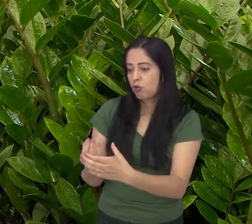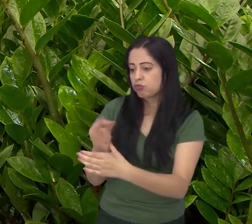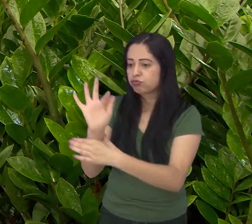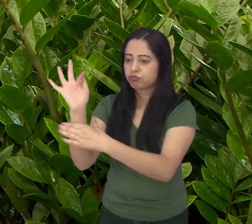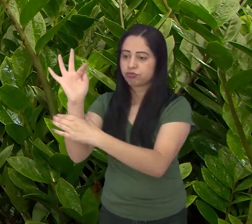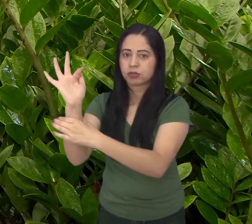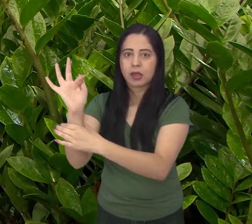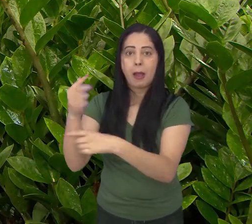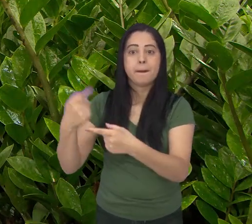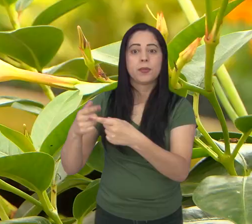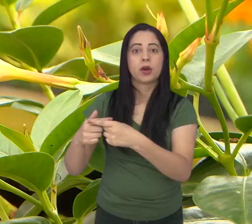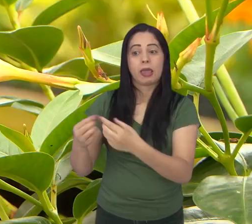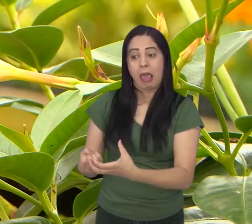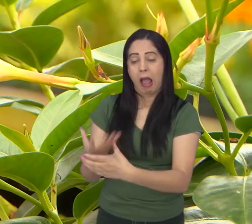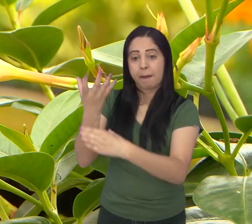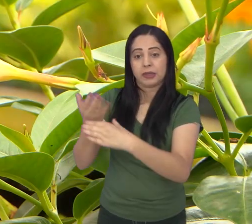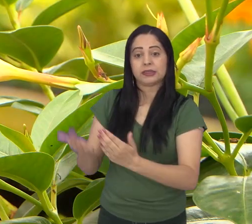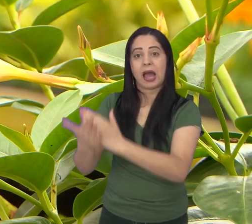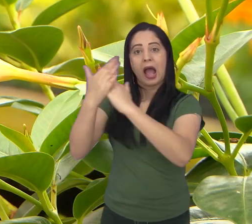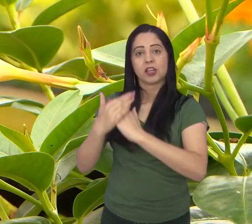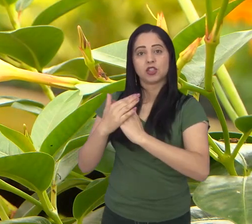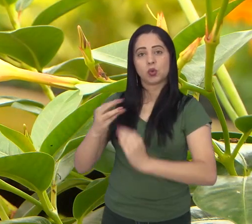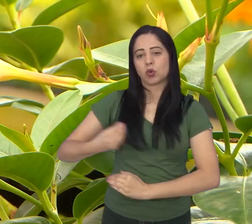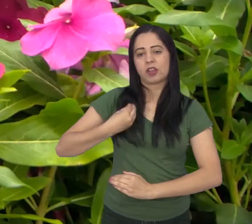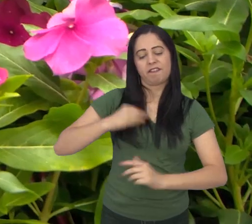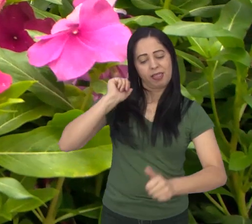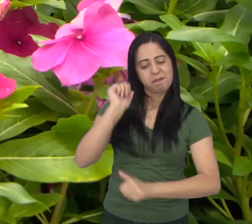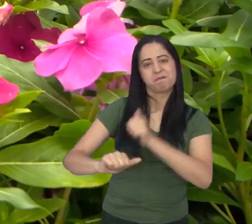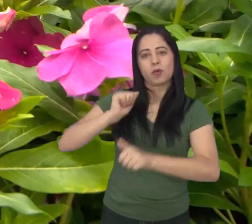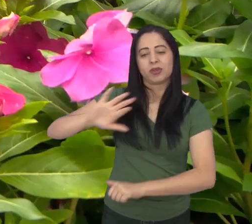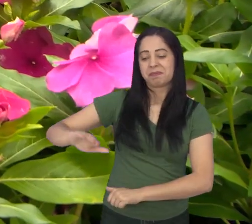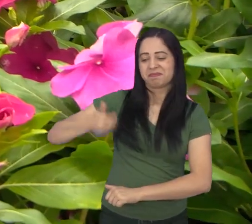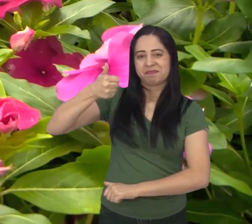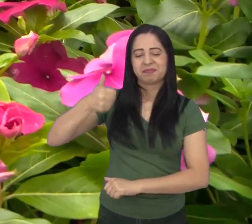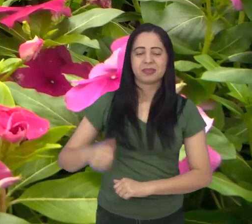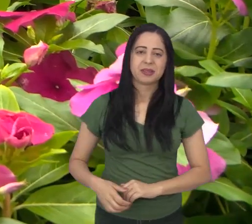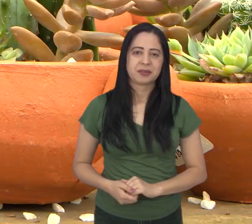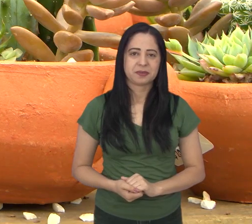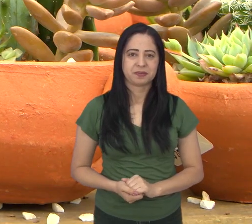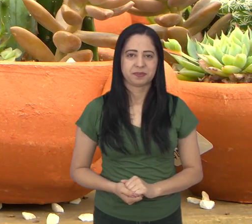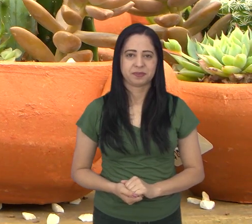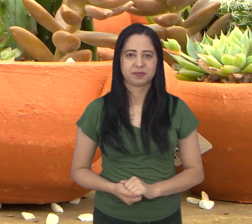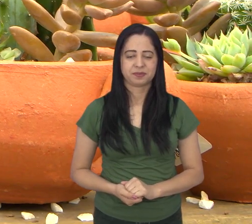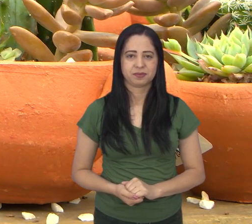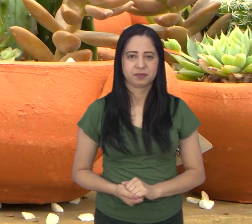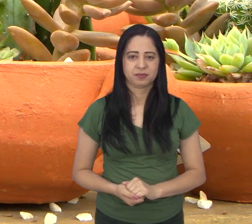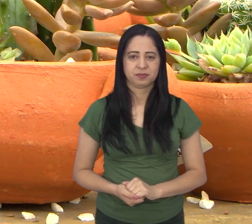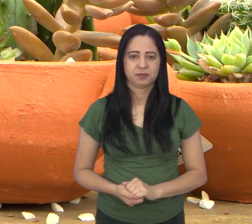poder de restauração.